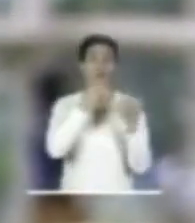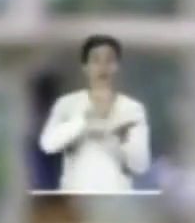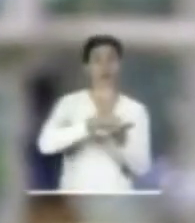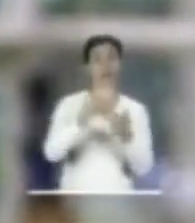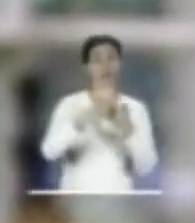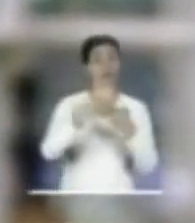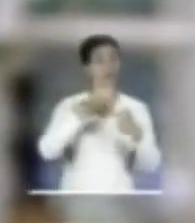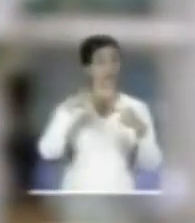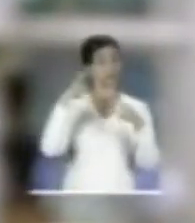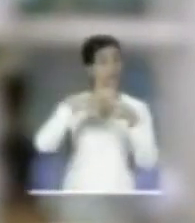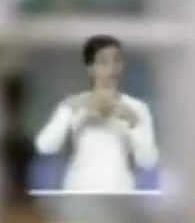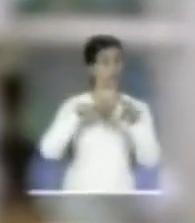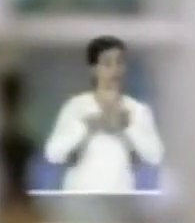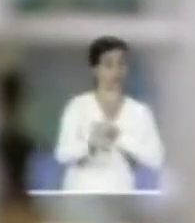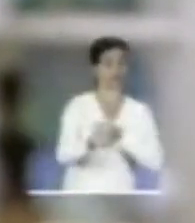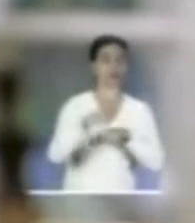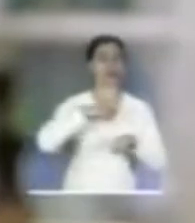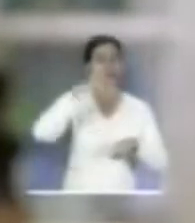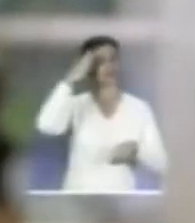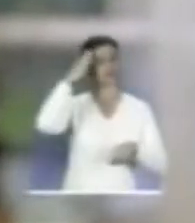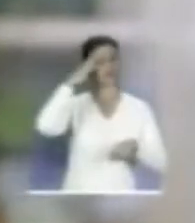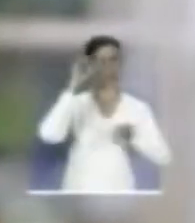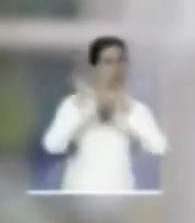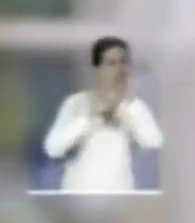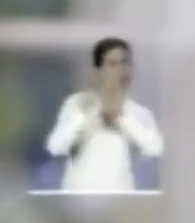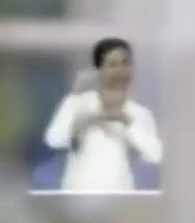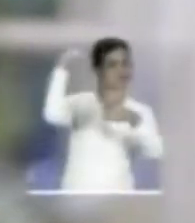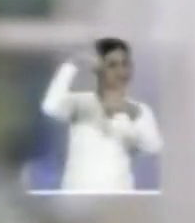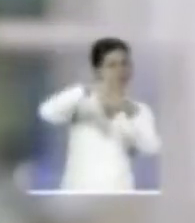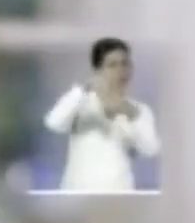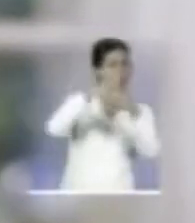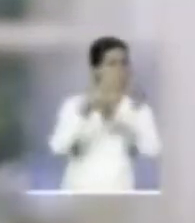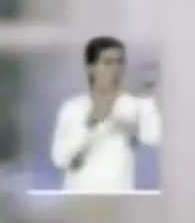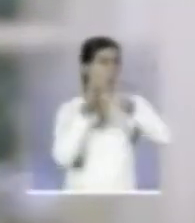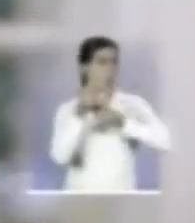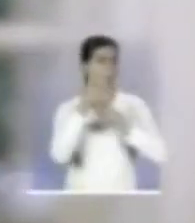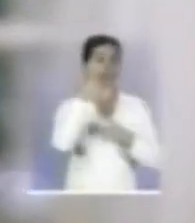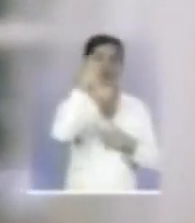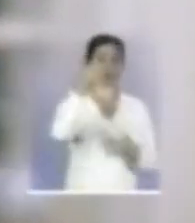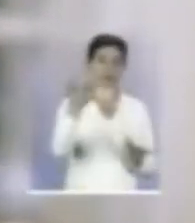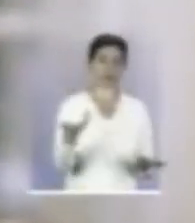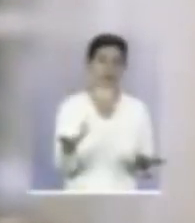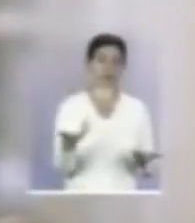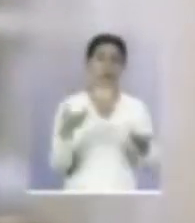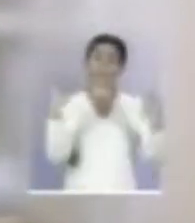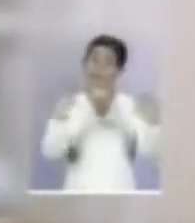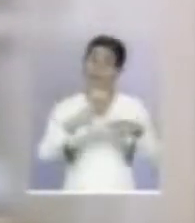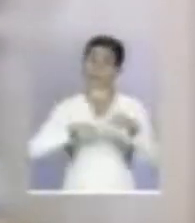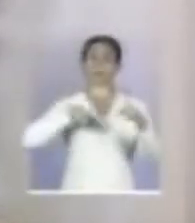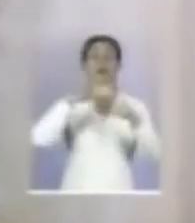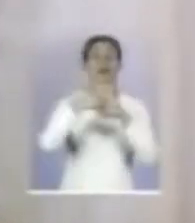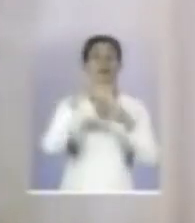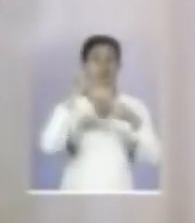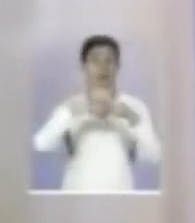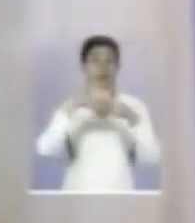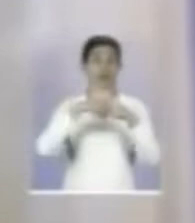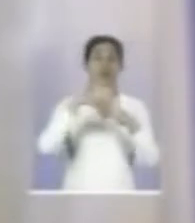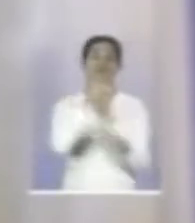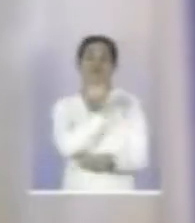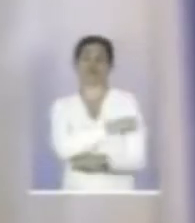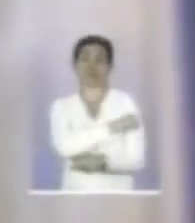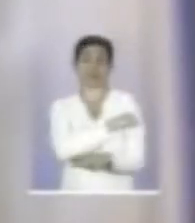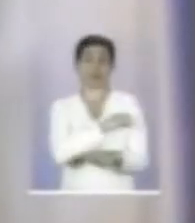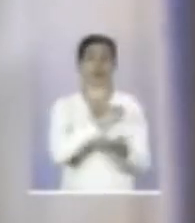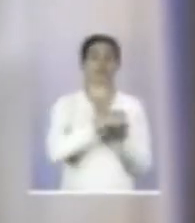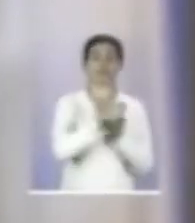acertar, até porque sou médico, conheço o sistema por dentro e sei como fazer para melhorar. Precisa ter mais médico,